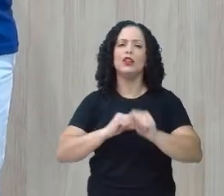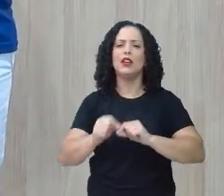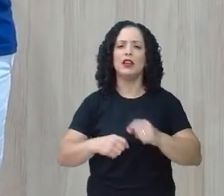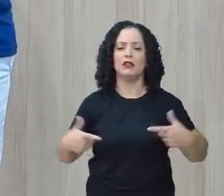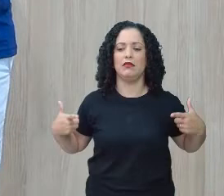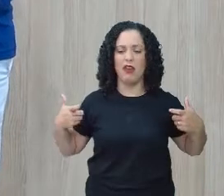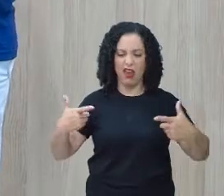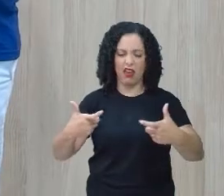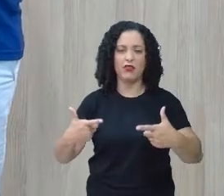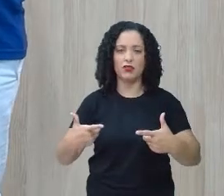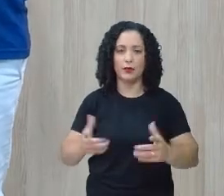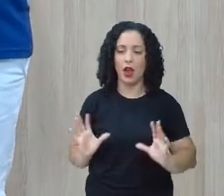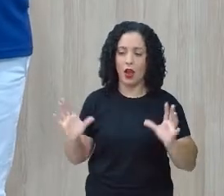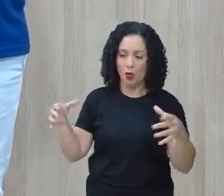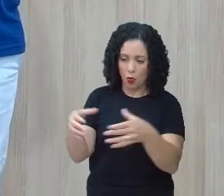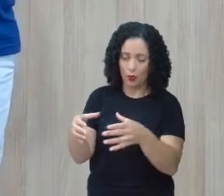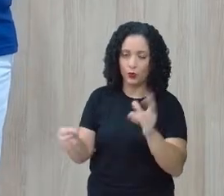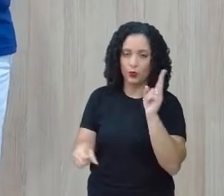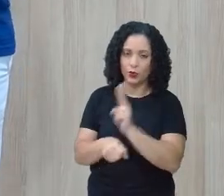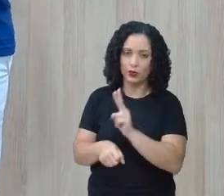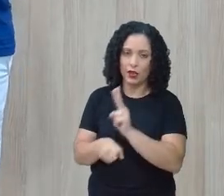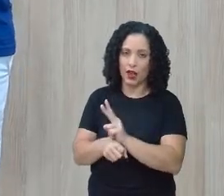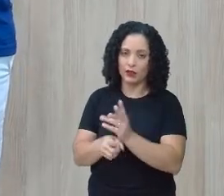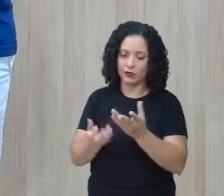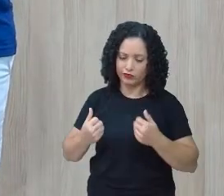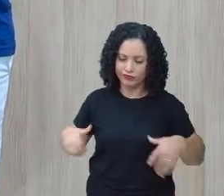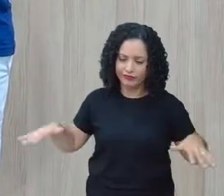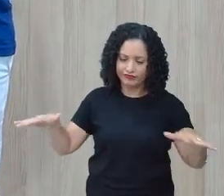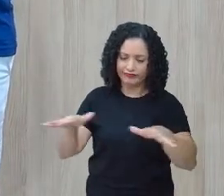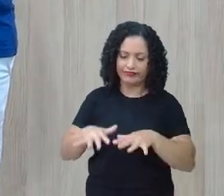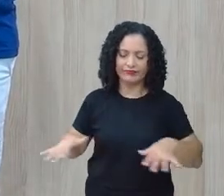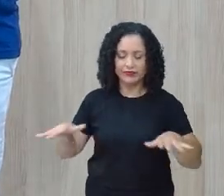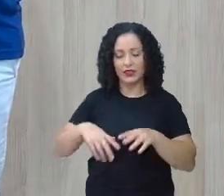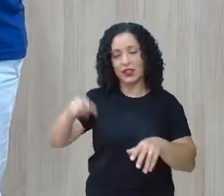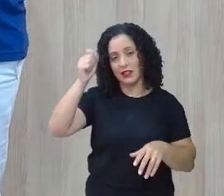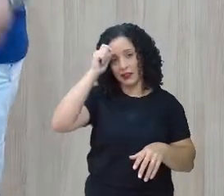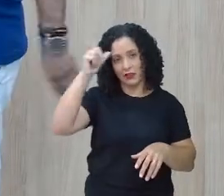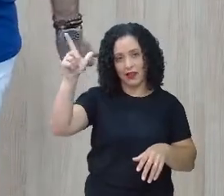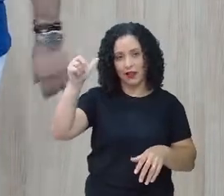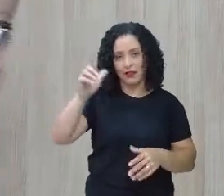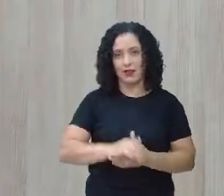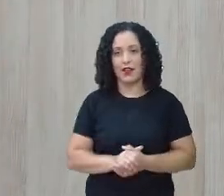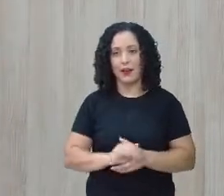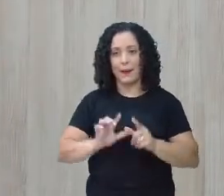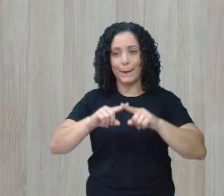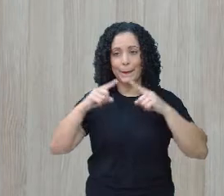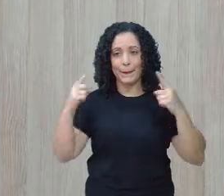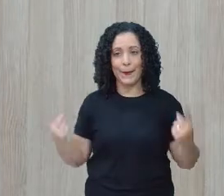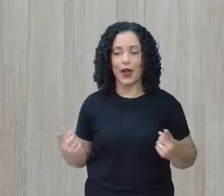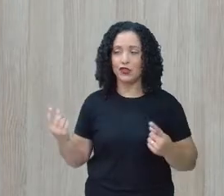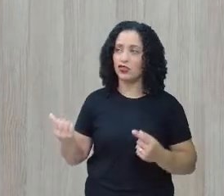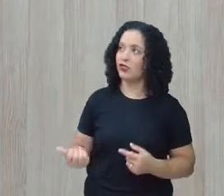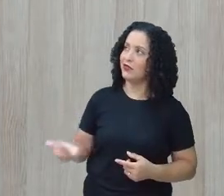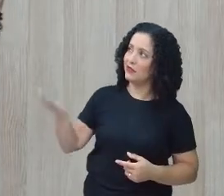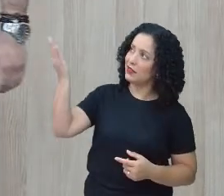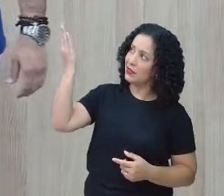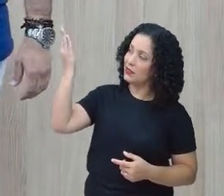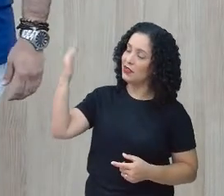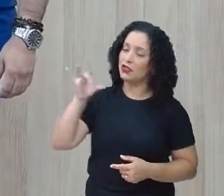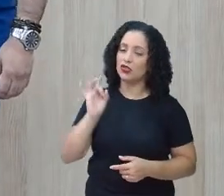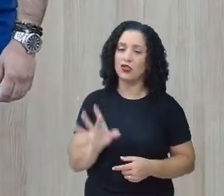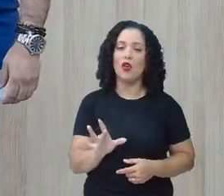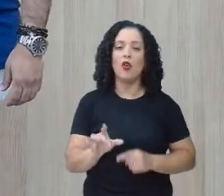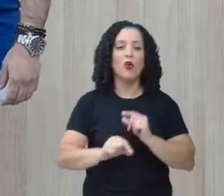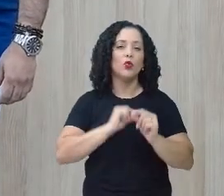eles poderem combater, então você tinha também essa ideia aí. Porém, isso aqui era secundário,